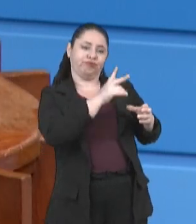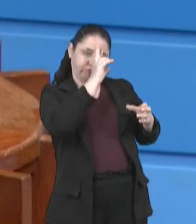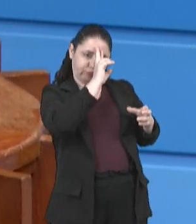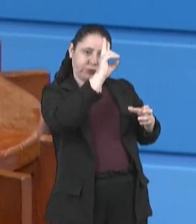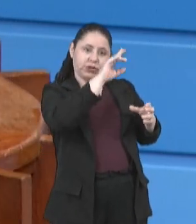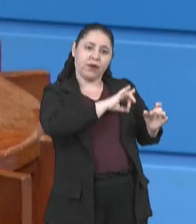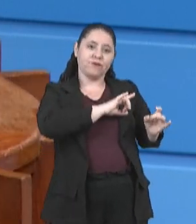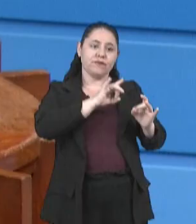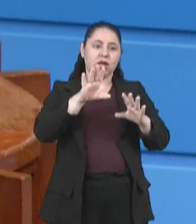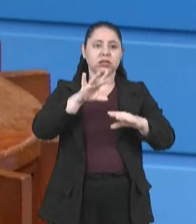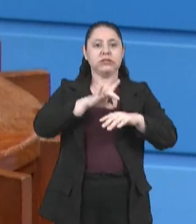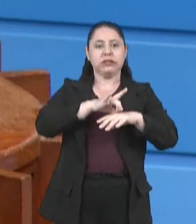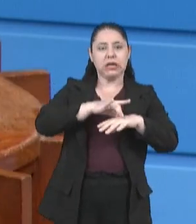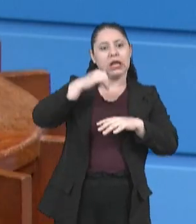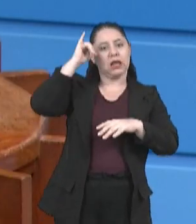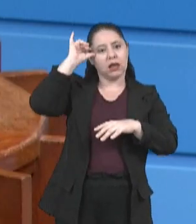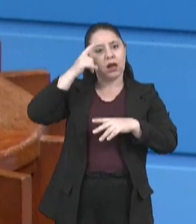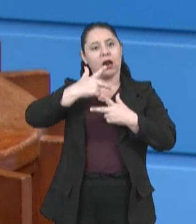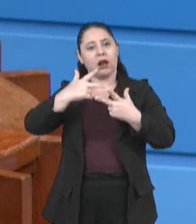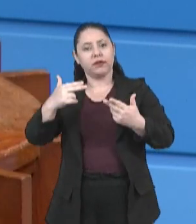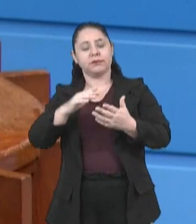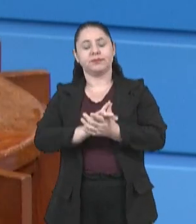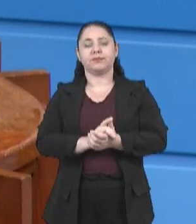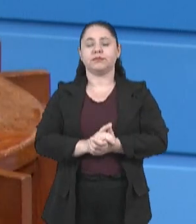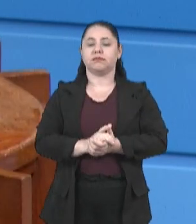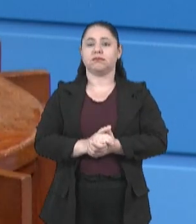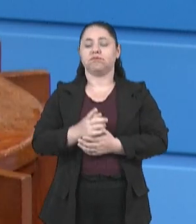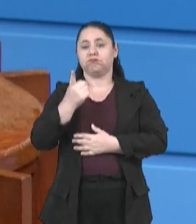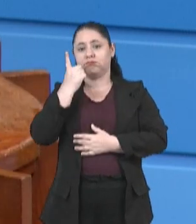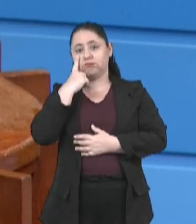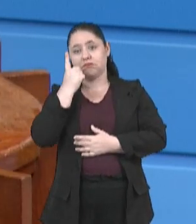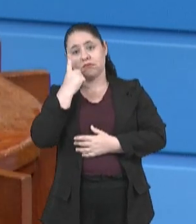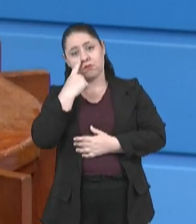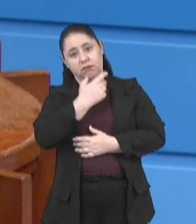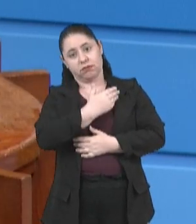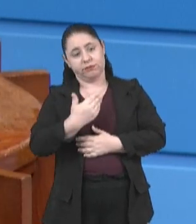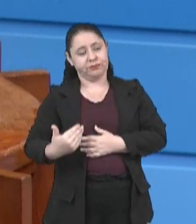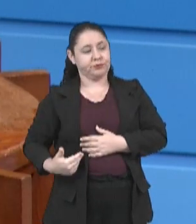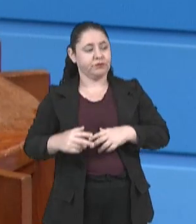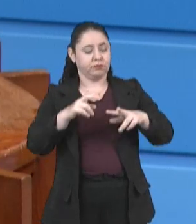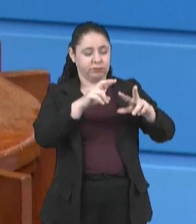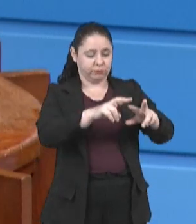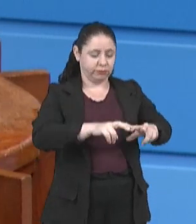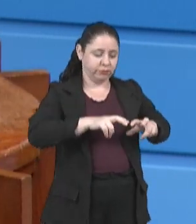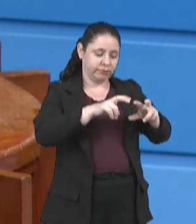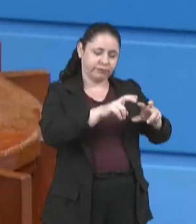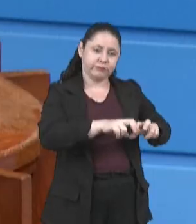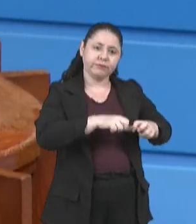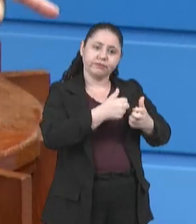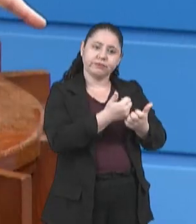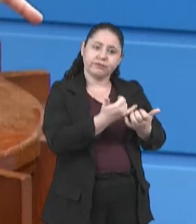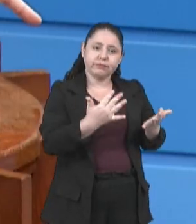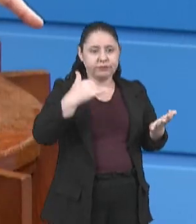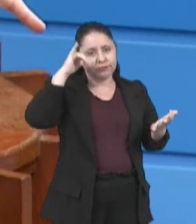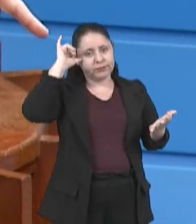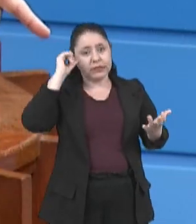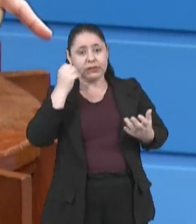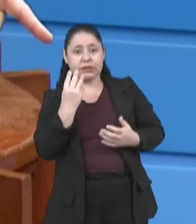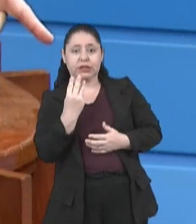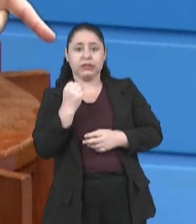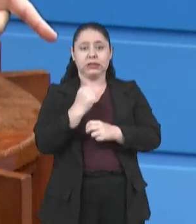o agronegócio. Então eu vejo que nesse governo, o agro, só nesse governo, esses 3 anos e